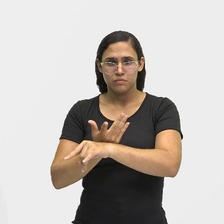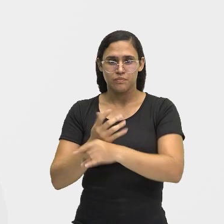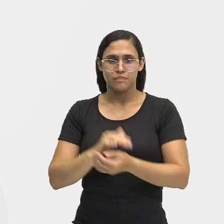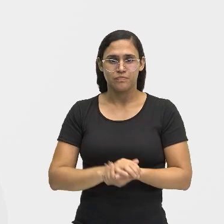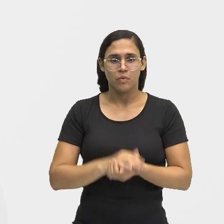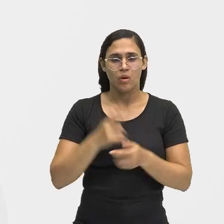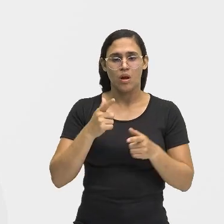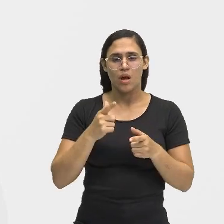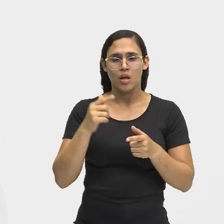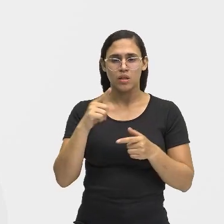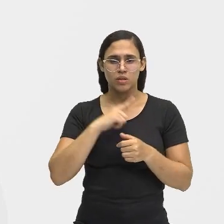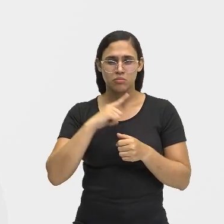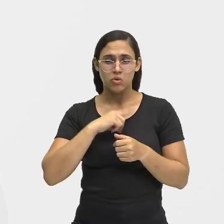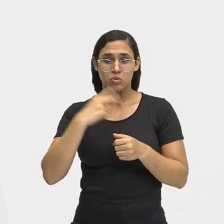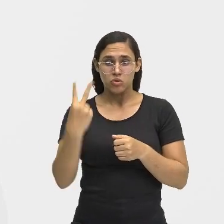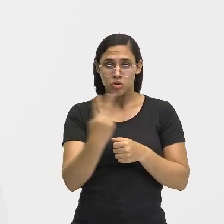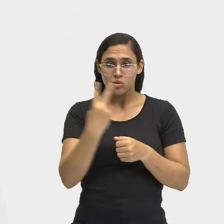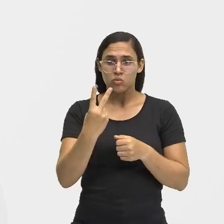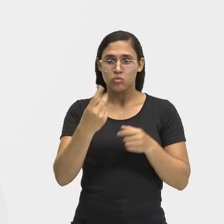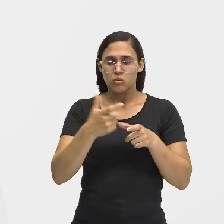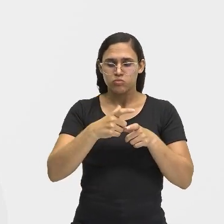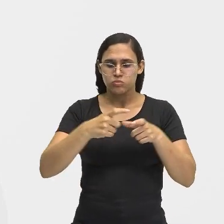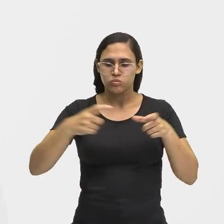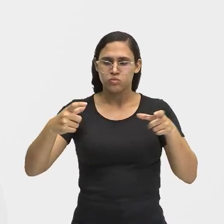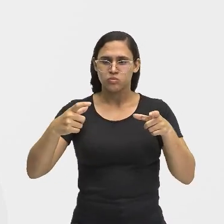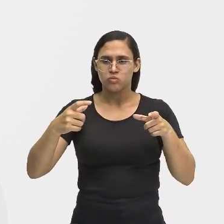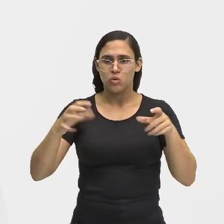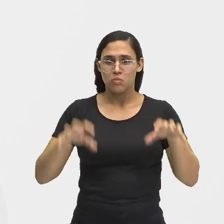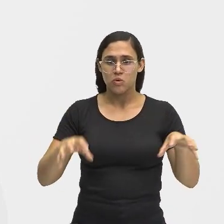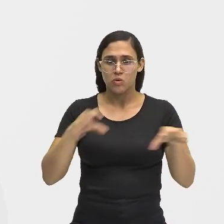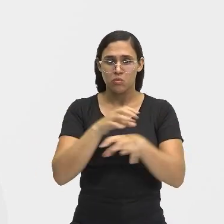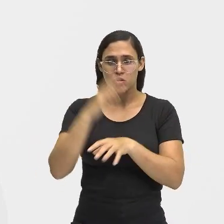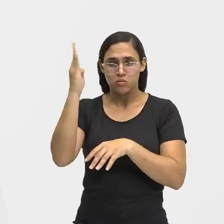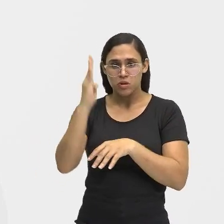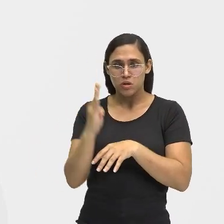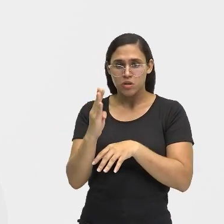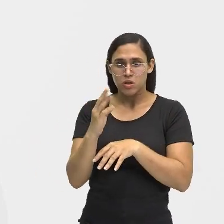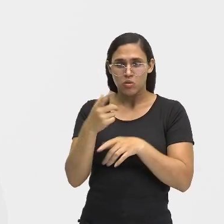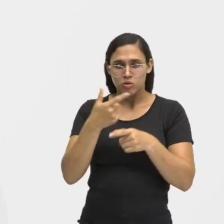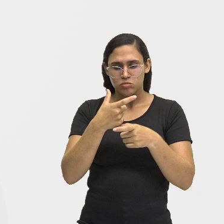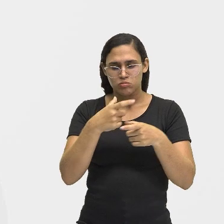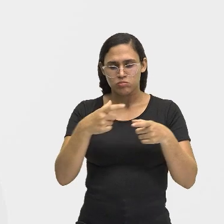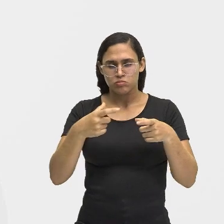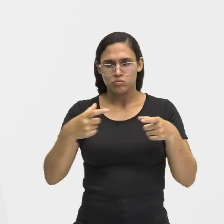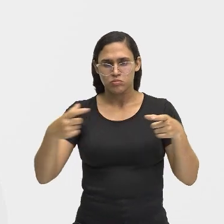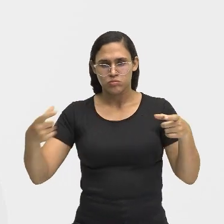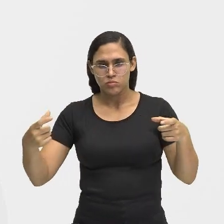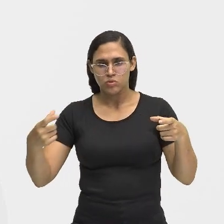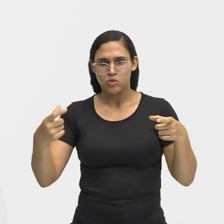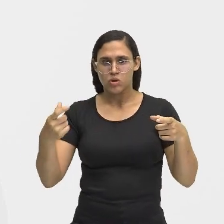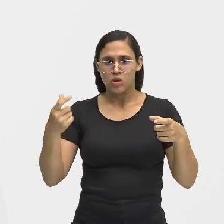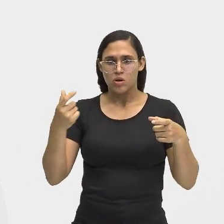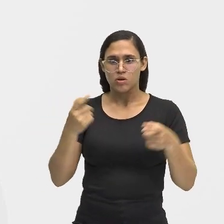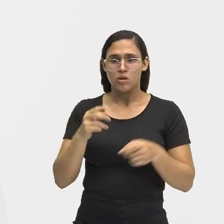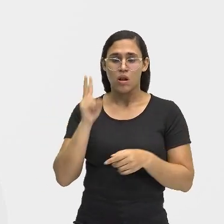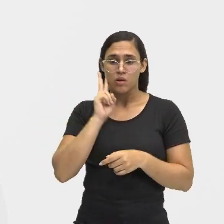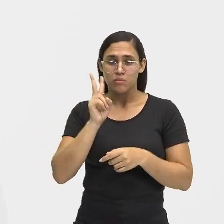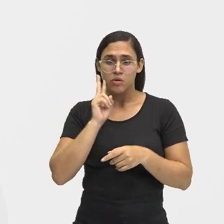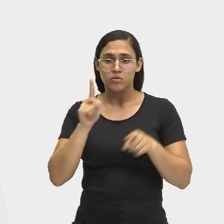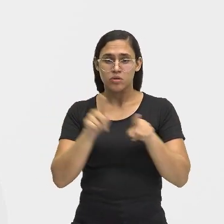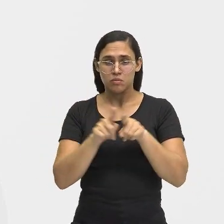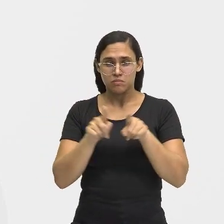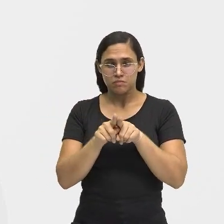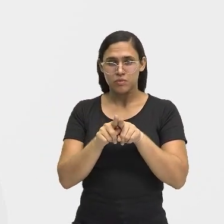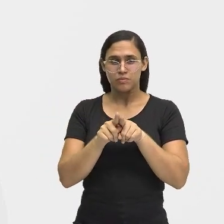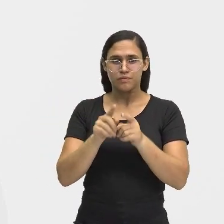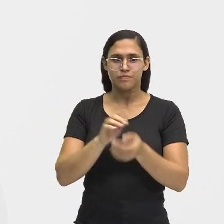Cerrado, ele é considerado o segundo maior bioma do Brasil, né? Em extensão, tá? E lembrando que o Cerrado